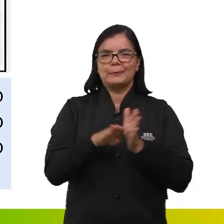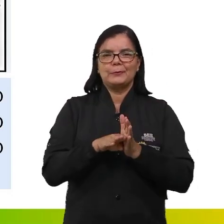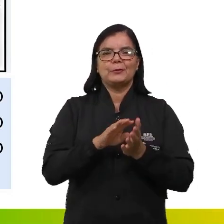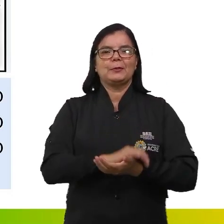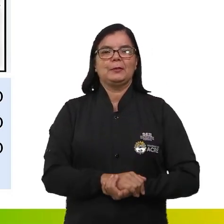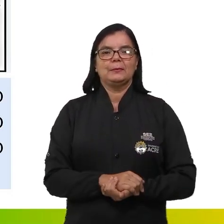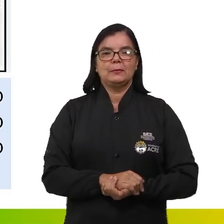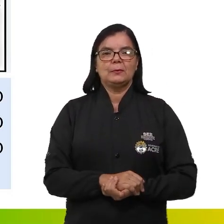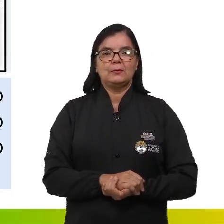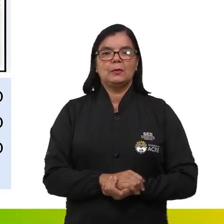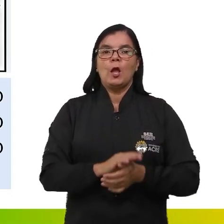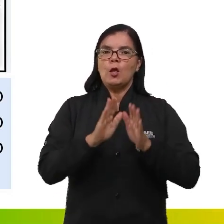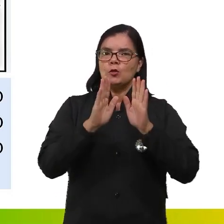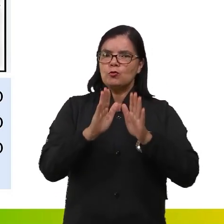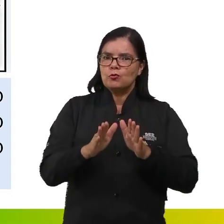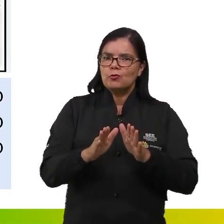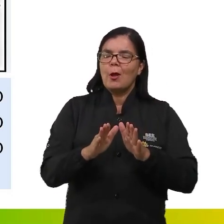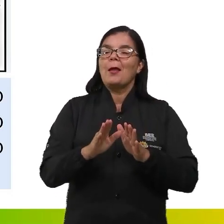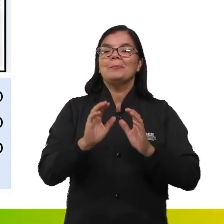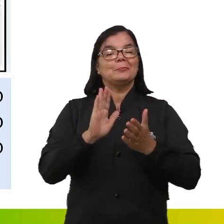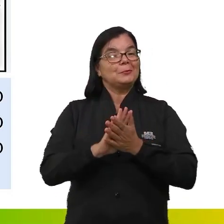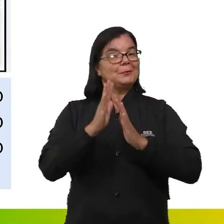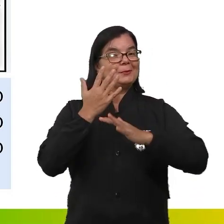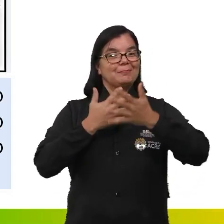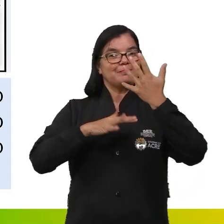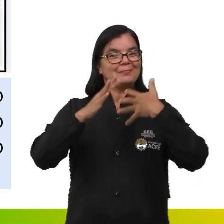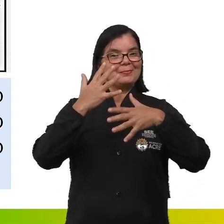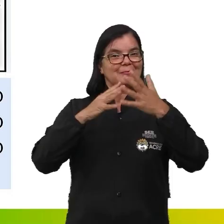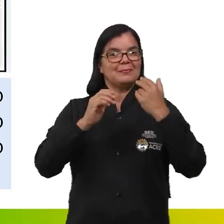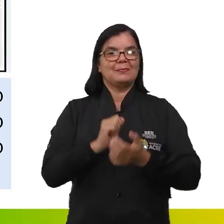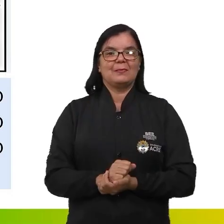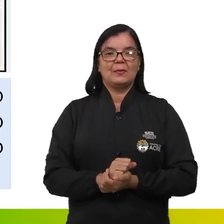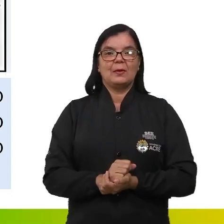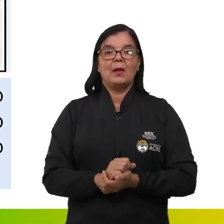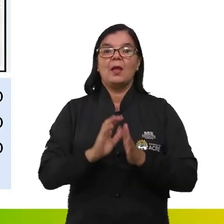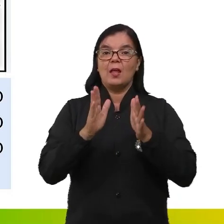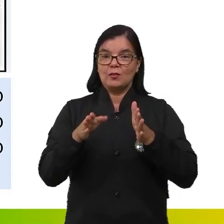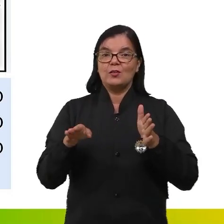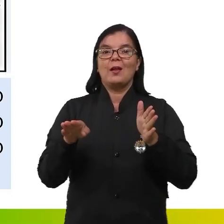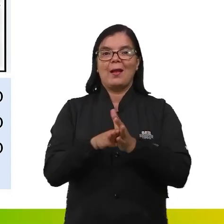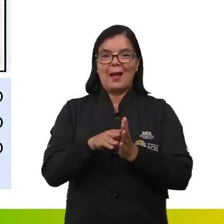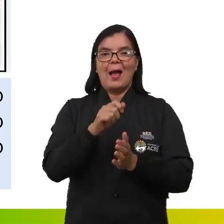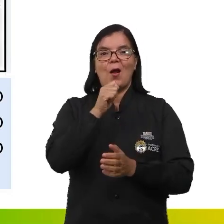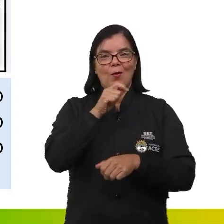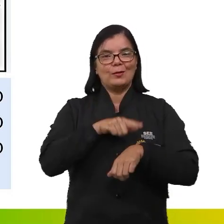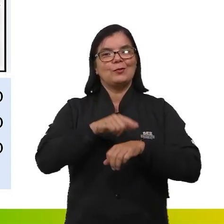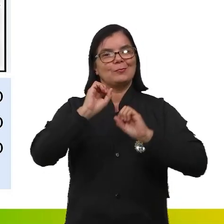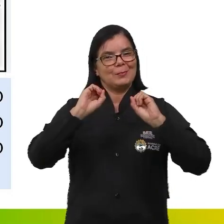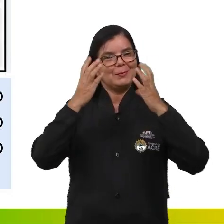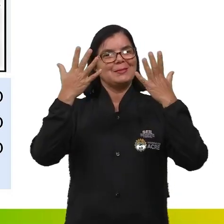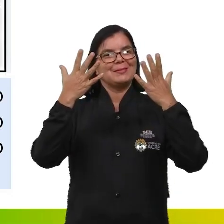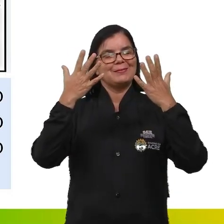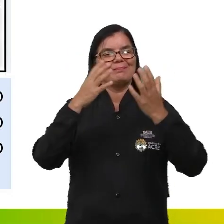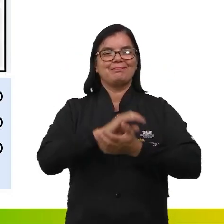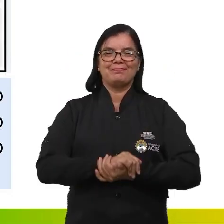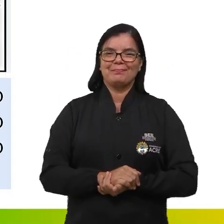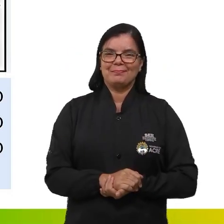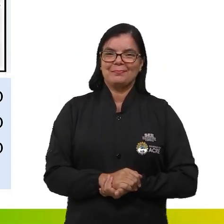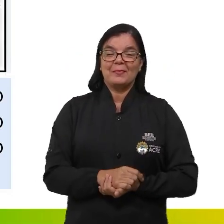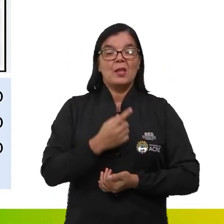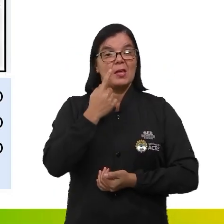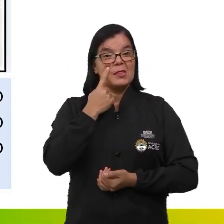chegaram. Já é um motivo para comemorar. Elas vão chegar na hora da comemoração.